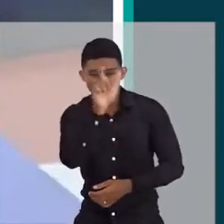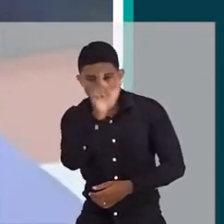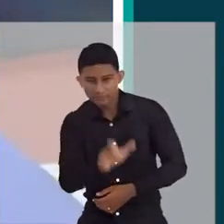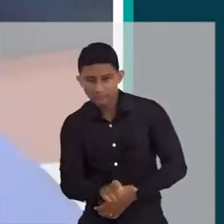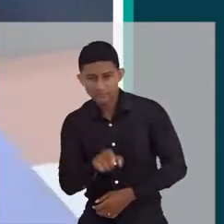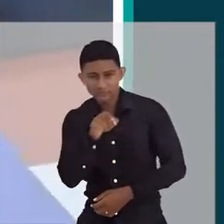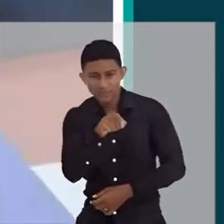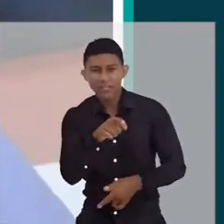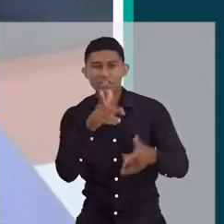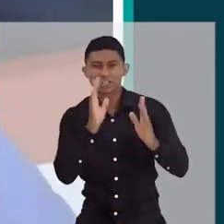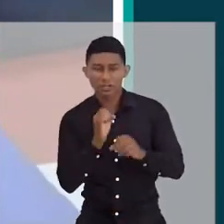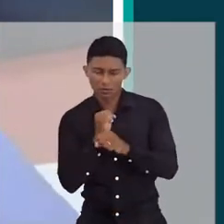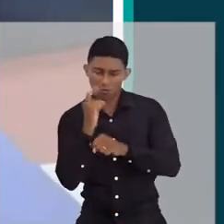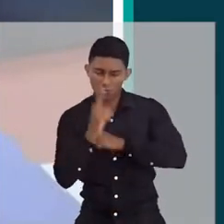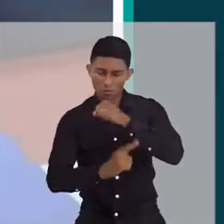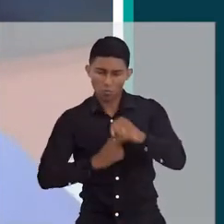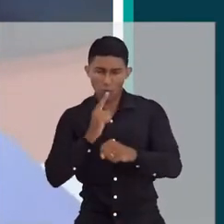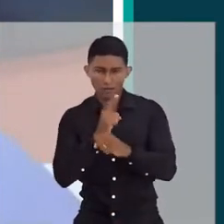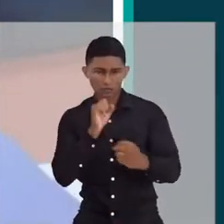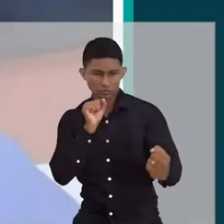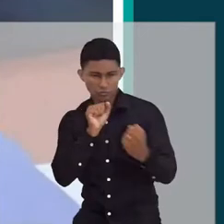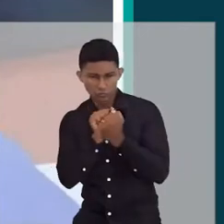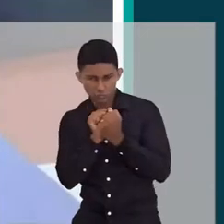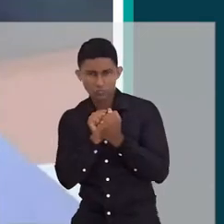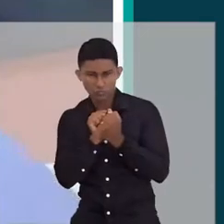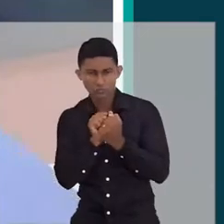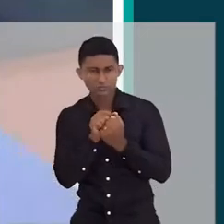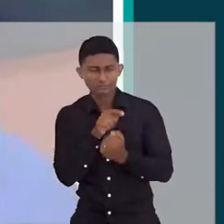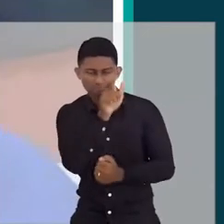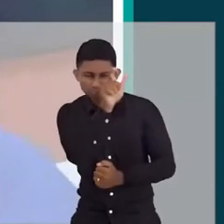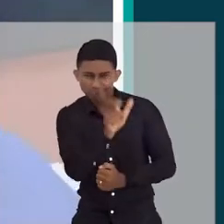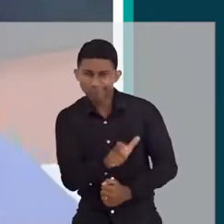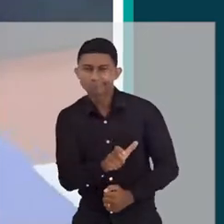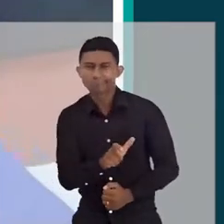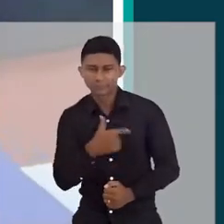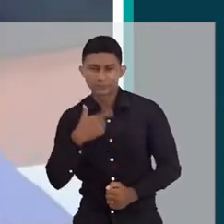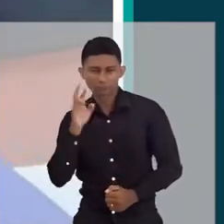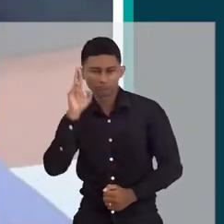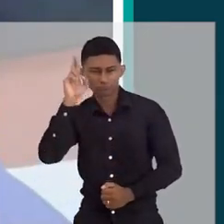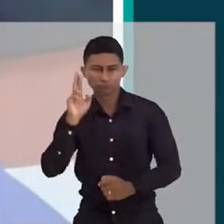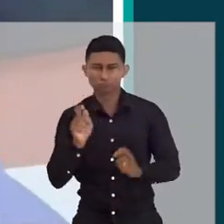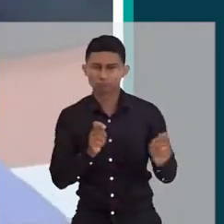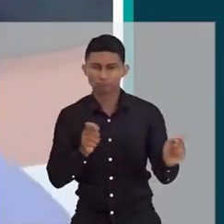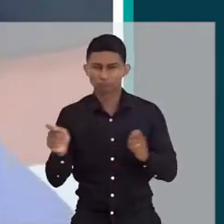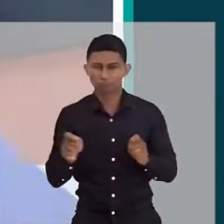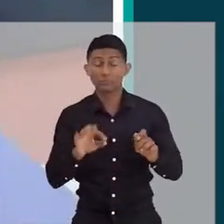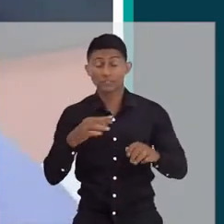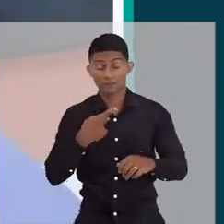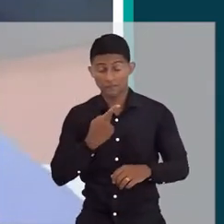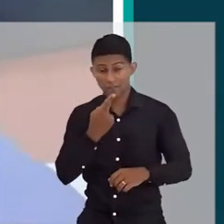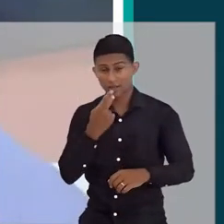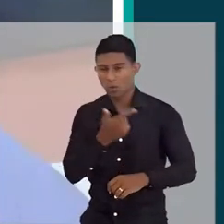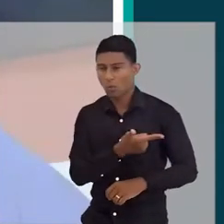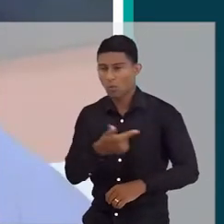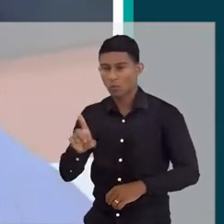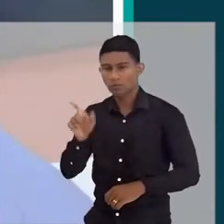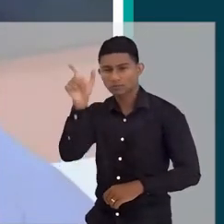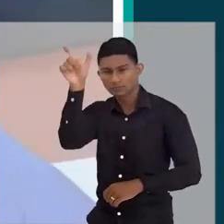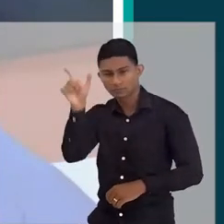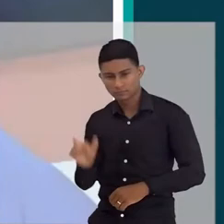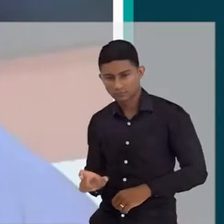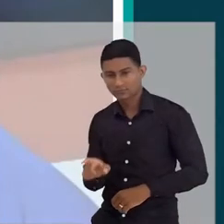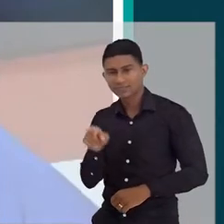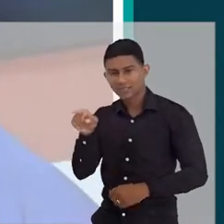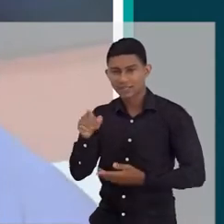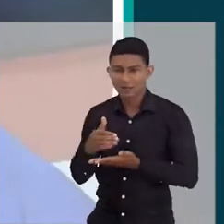dessa influenciadora que está comigo há 1 ano. Mas se a gente pegar o próprio. Vou falar de um criador que